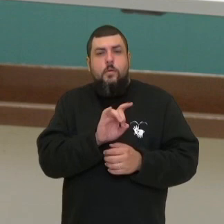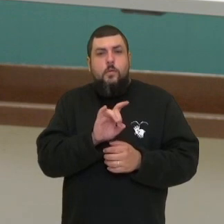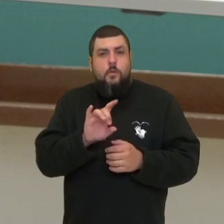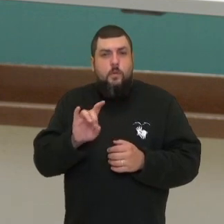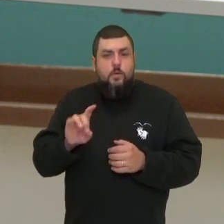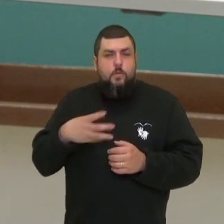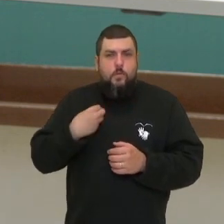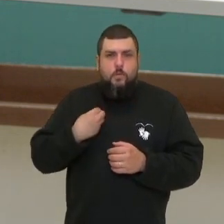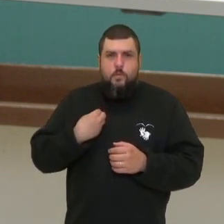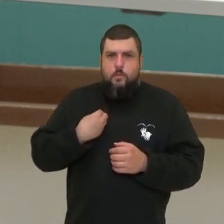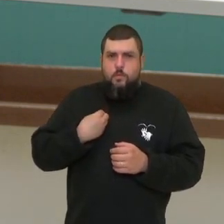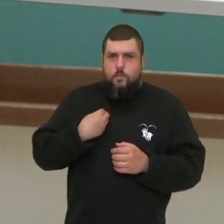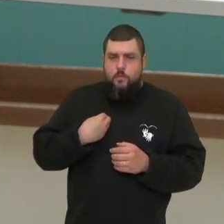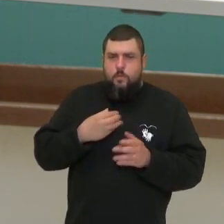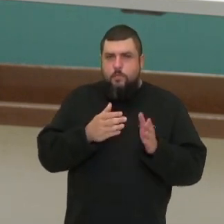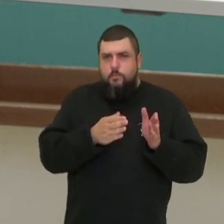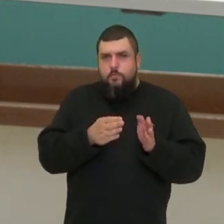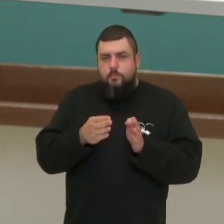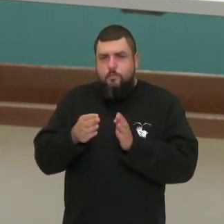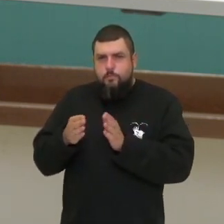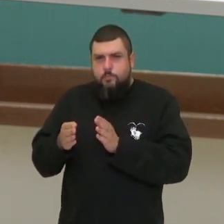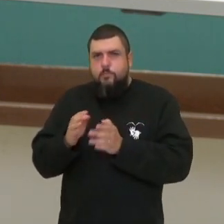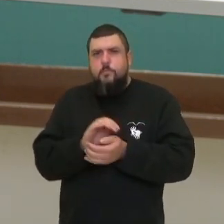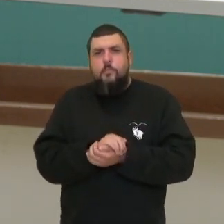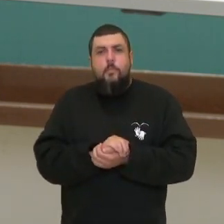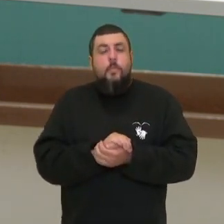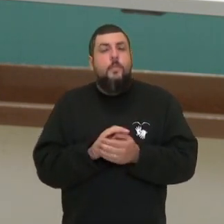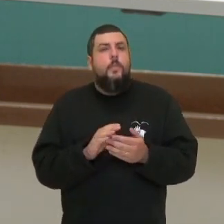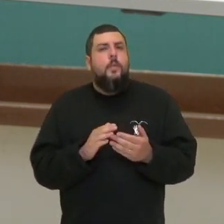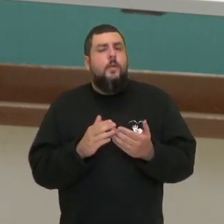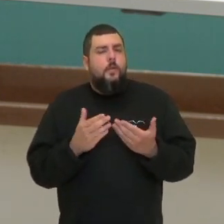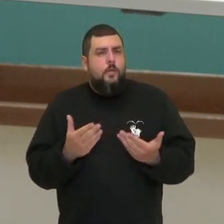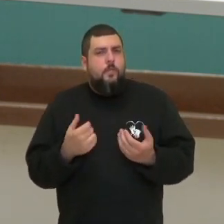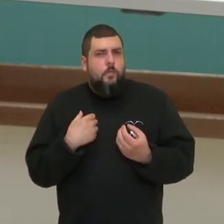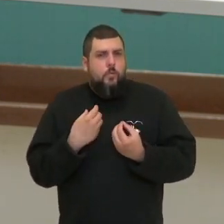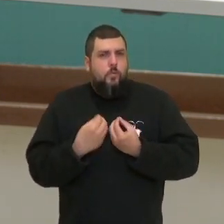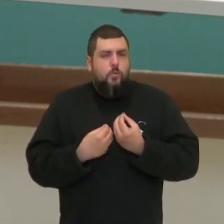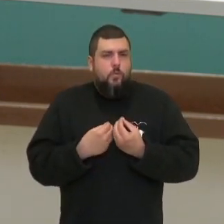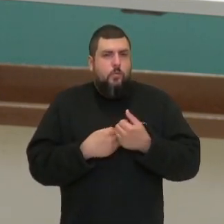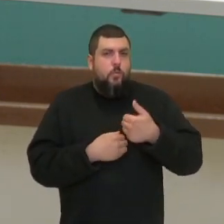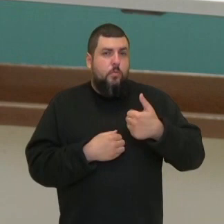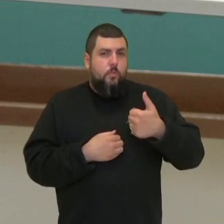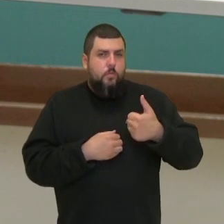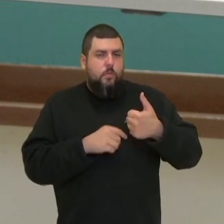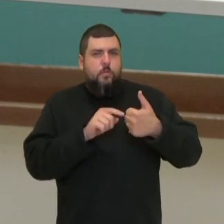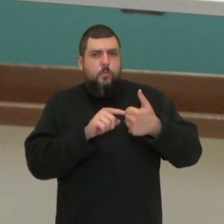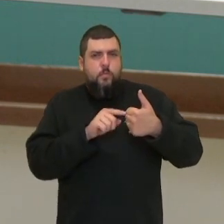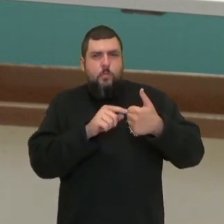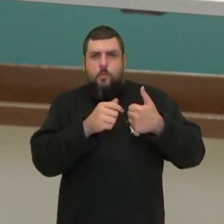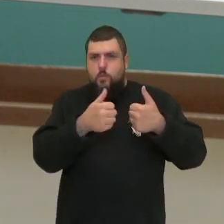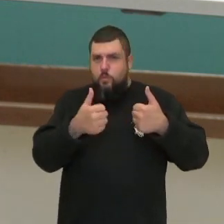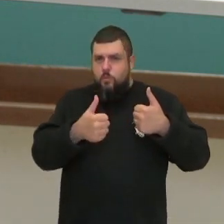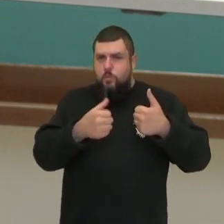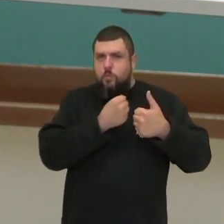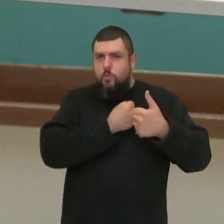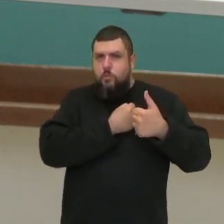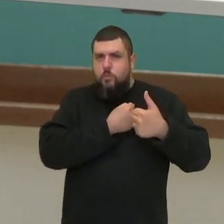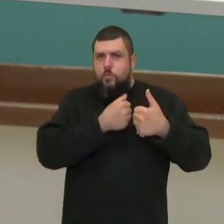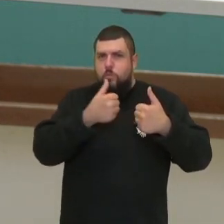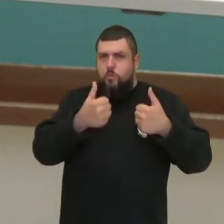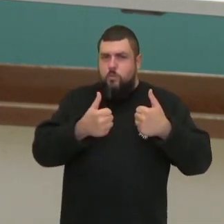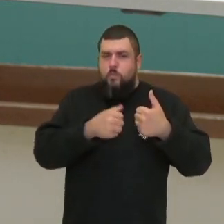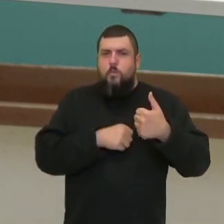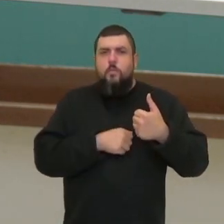elemento, né, vai ocupar na sequência. Então, primeiro termo, 1, N igual